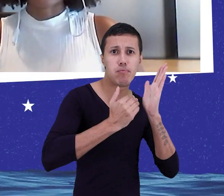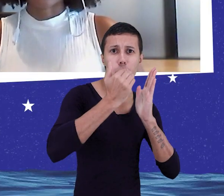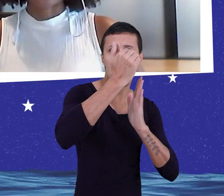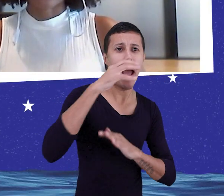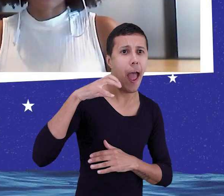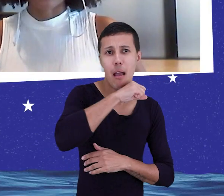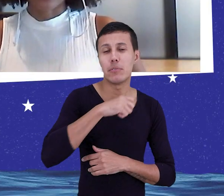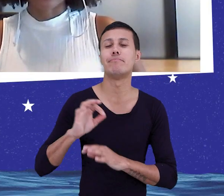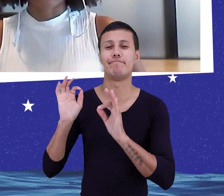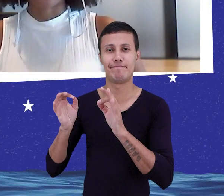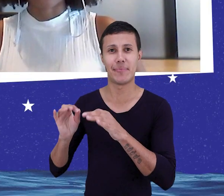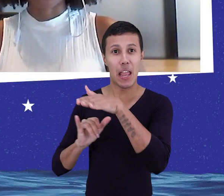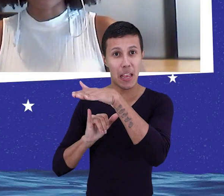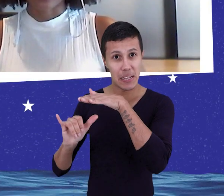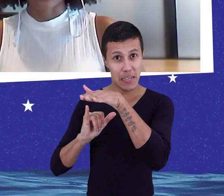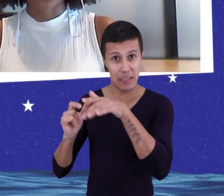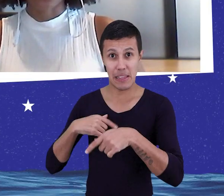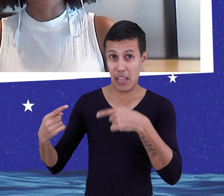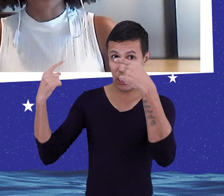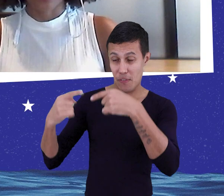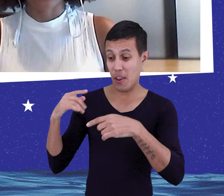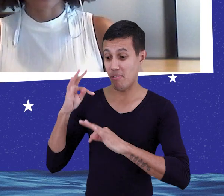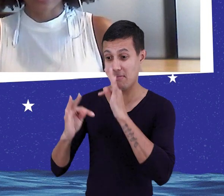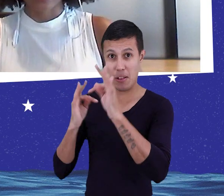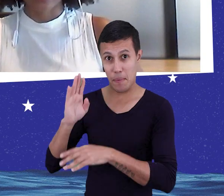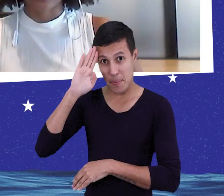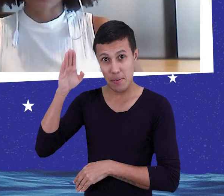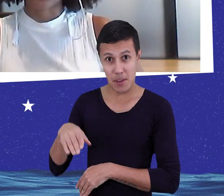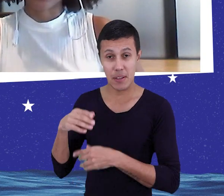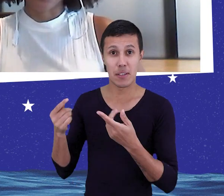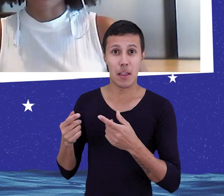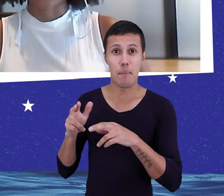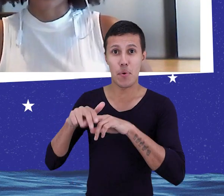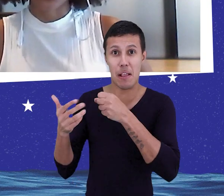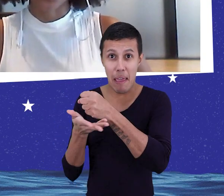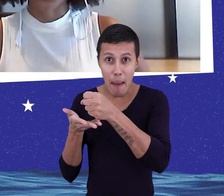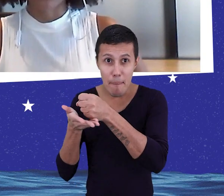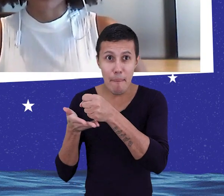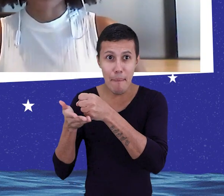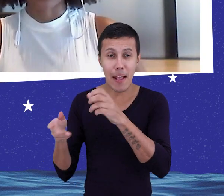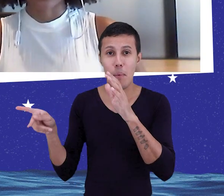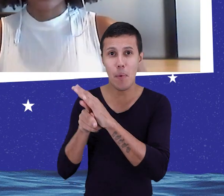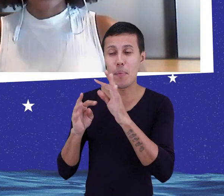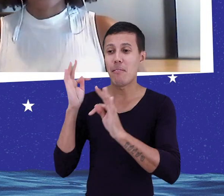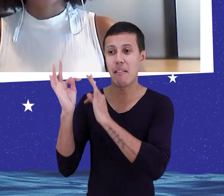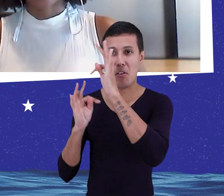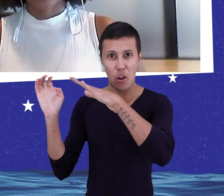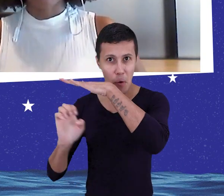com certeza, né? Startup, ela tem um desafio tecnológico, né? Que é o cerne, né? De você ter uma empresa de tecnologia, você